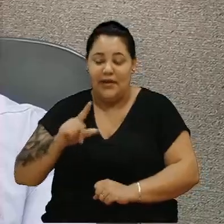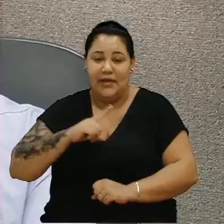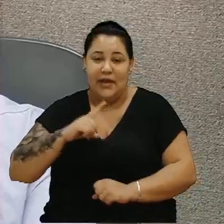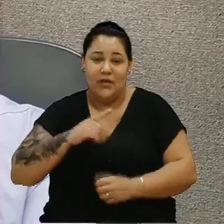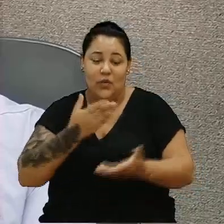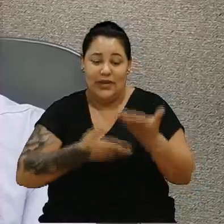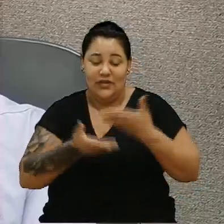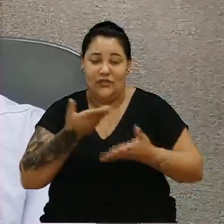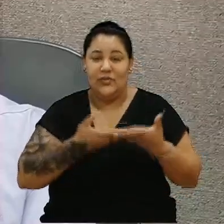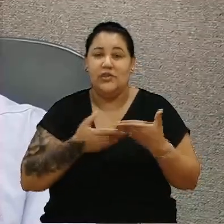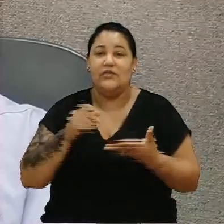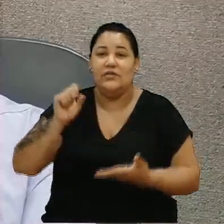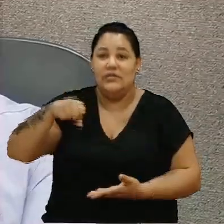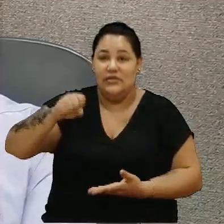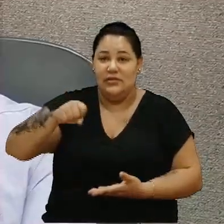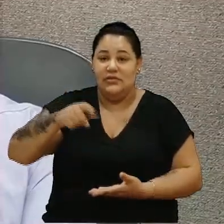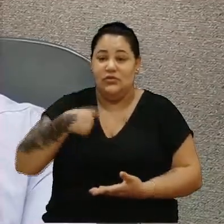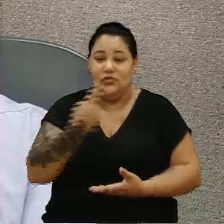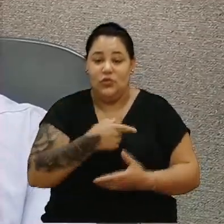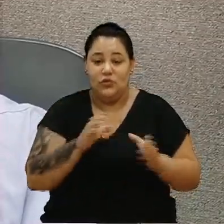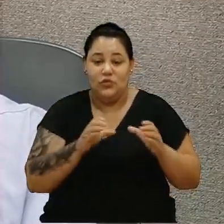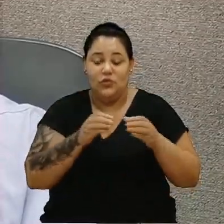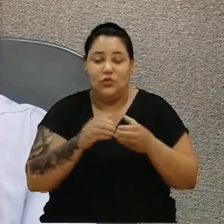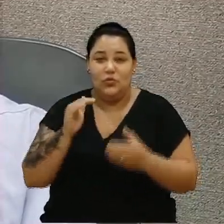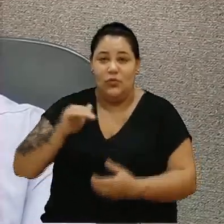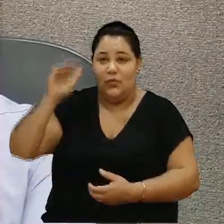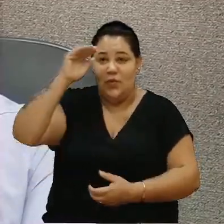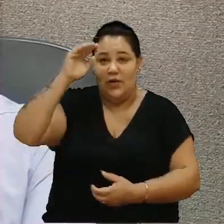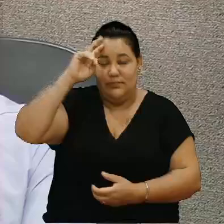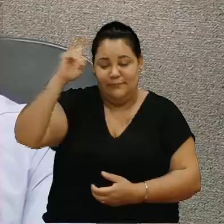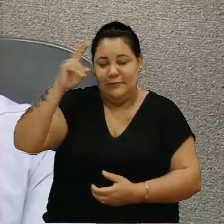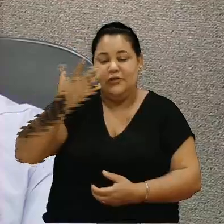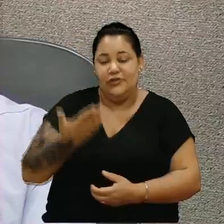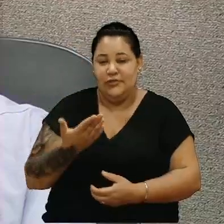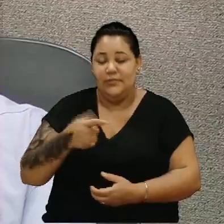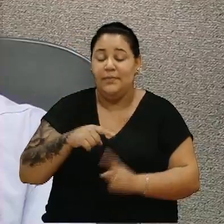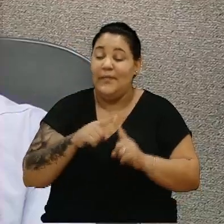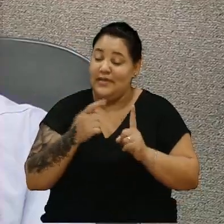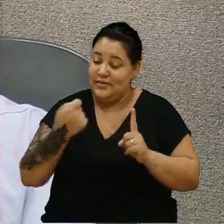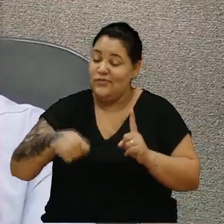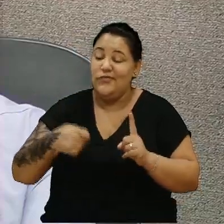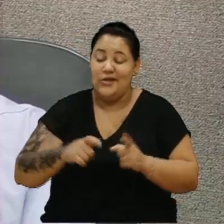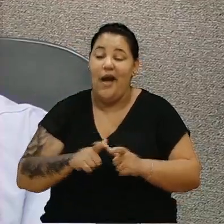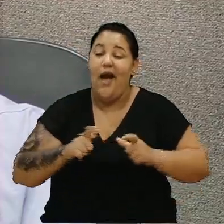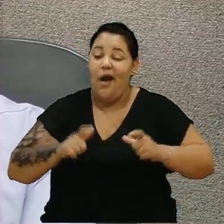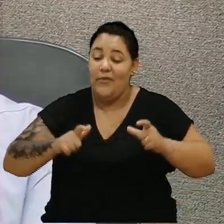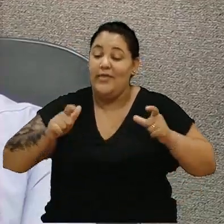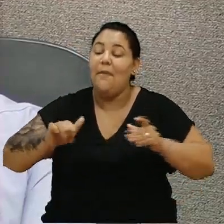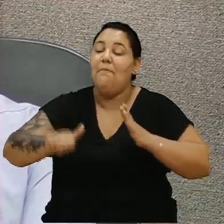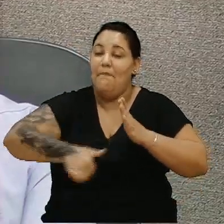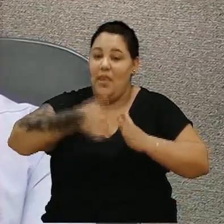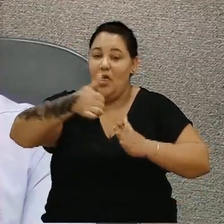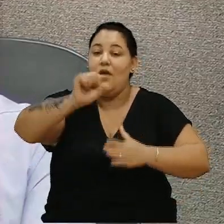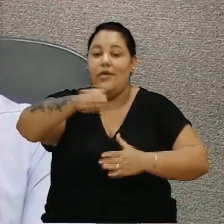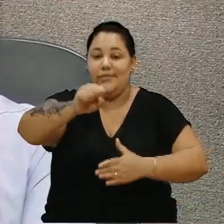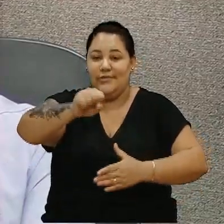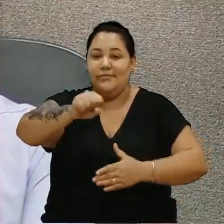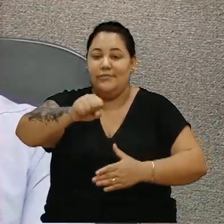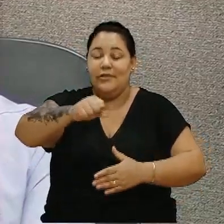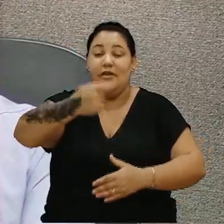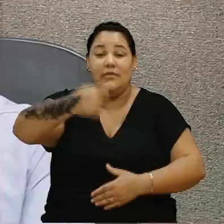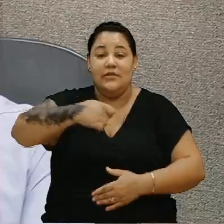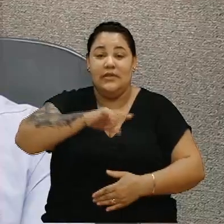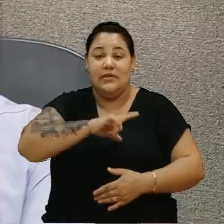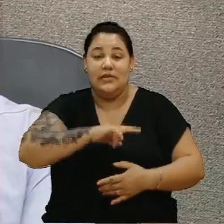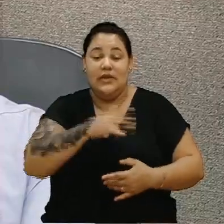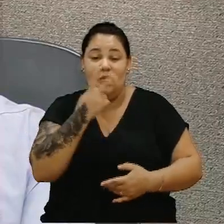atendimento para crianças da nossa rede com altas habilidades, mas que a gente precisa ampliar. A gente precisa ter, talvez, como a exemplo